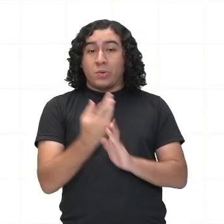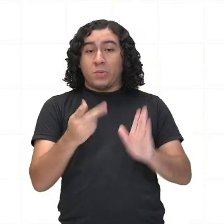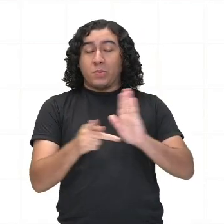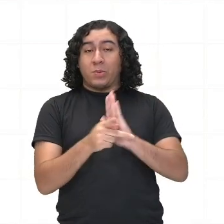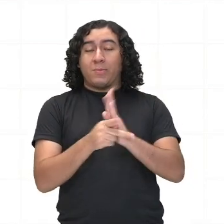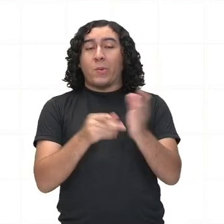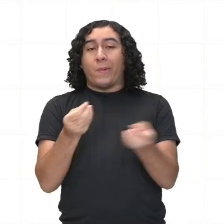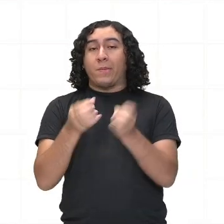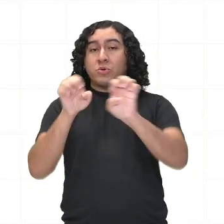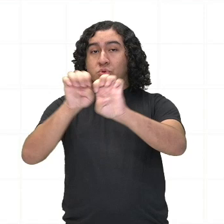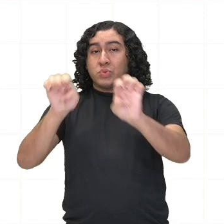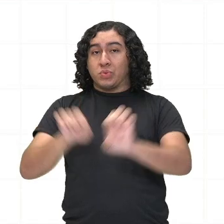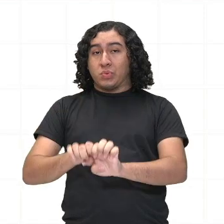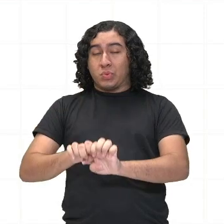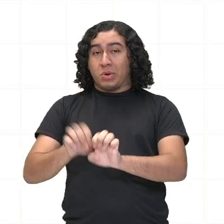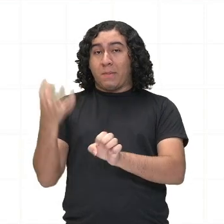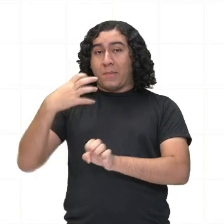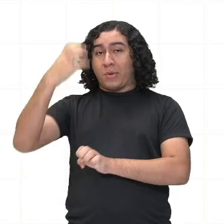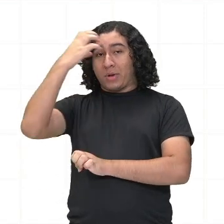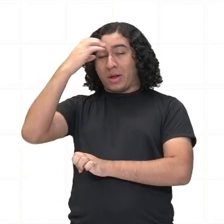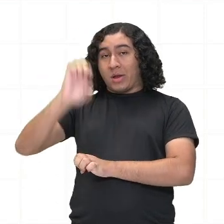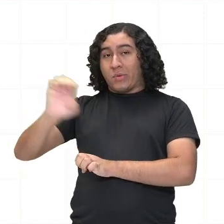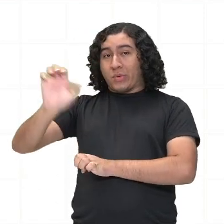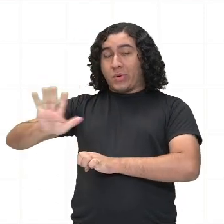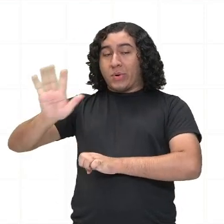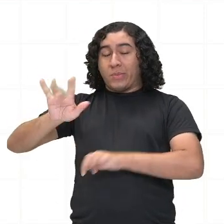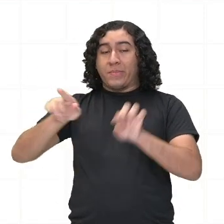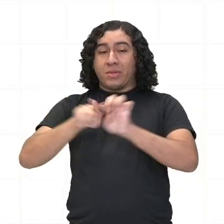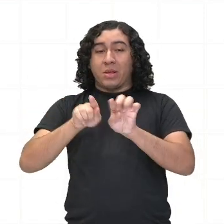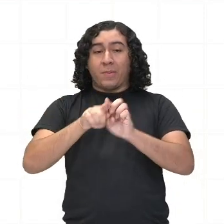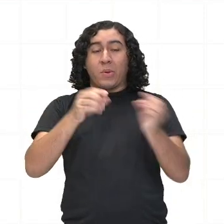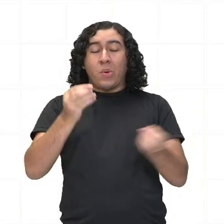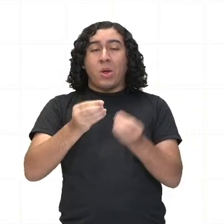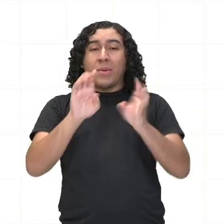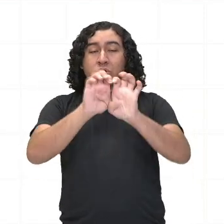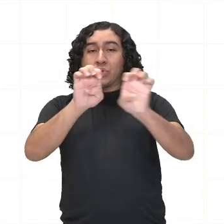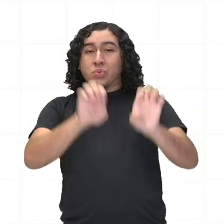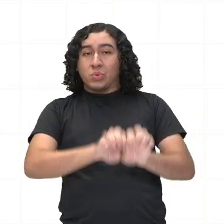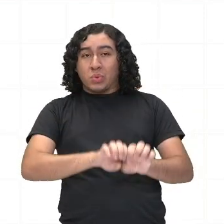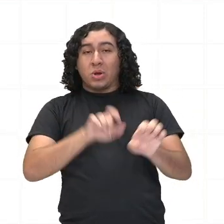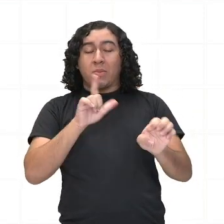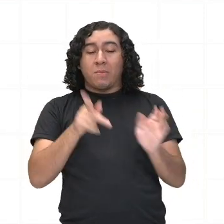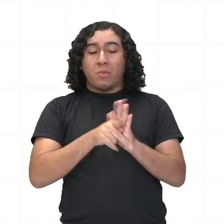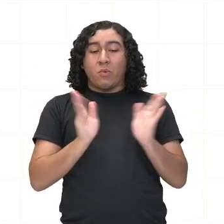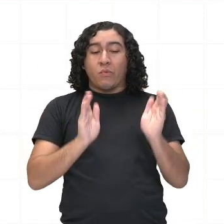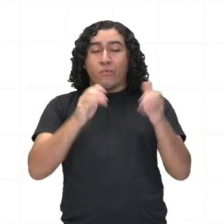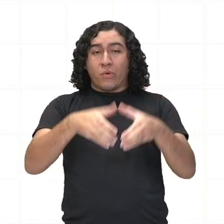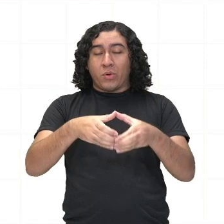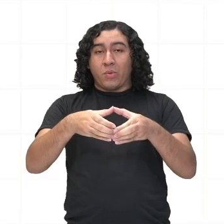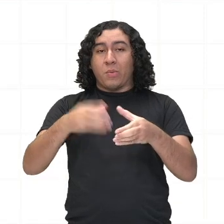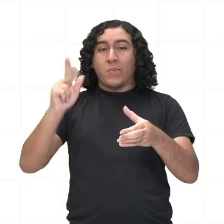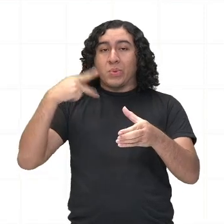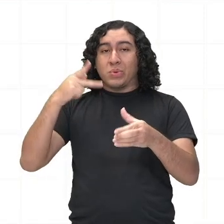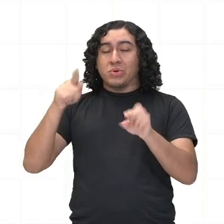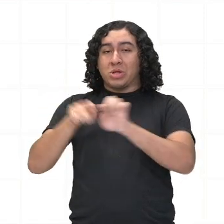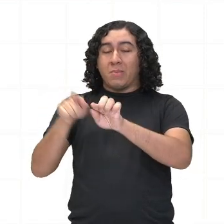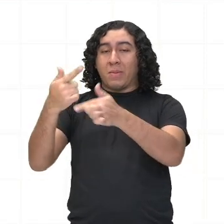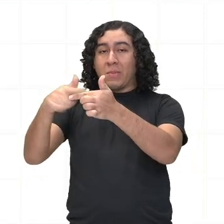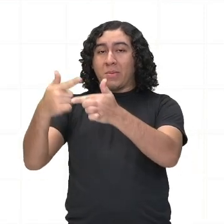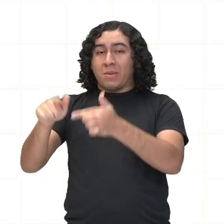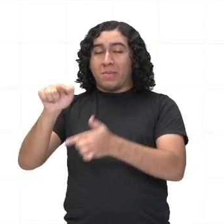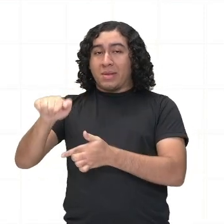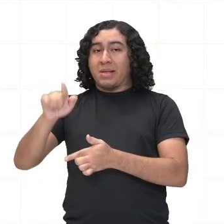e o funcionamento das monarquias europeias, a lógica da centralização política e os conflitos na Europa,